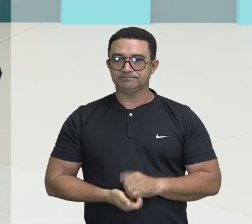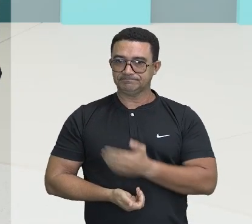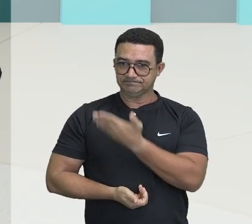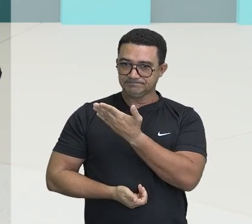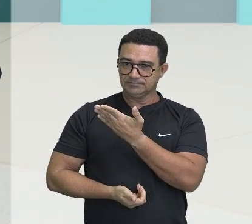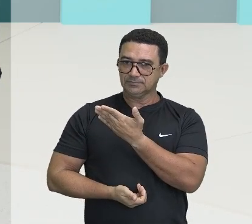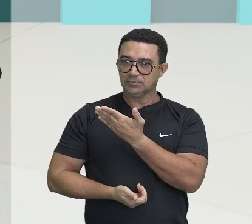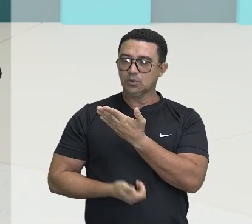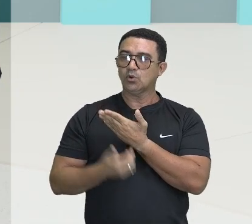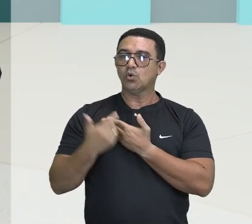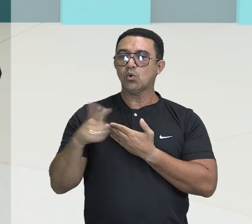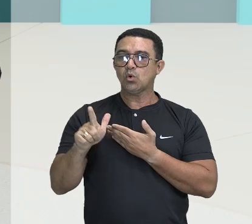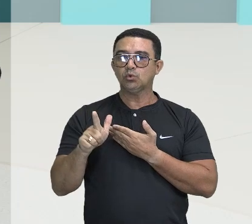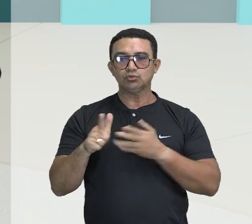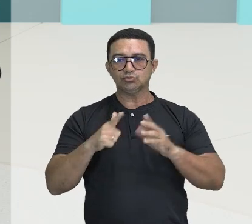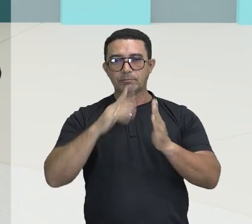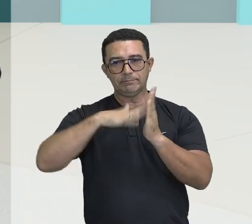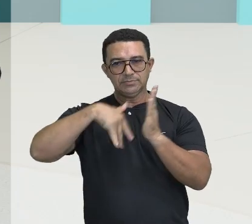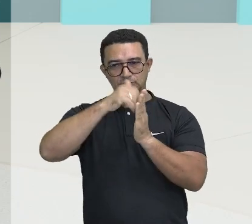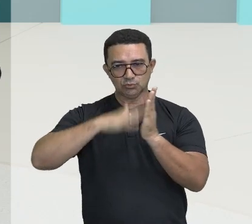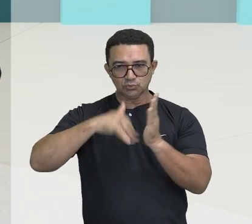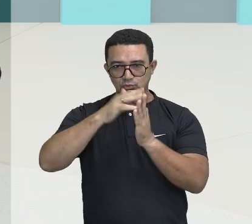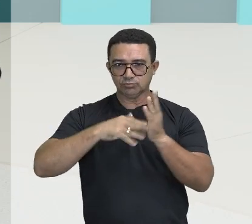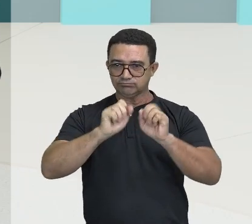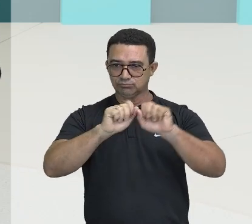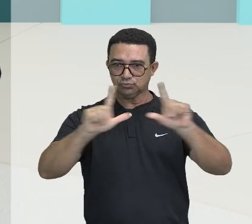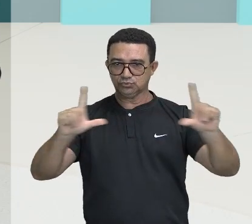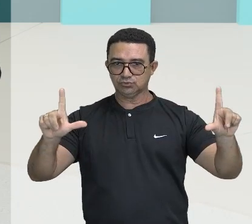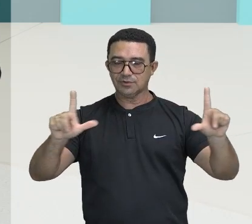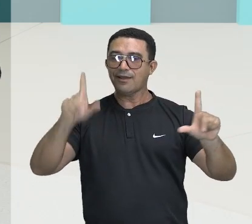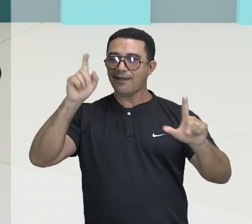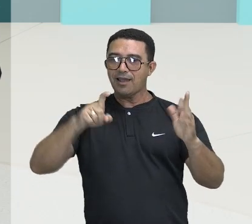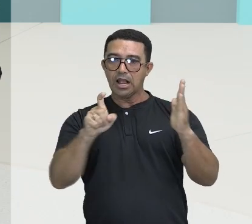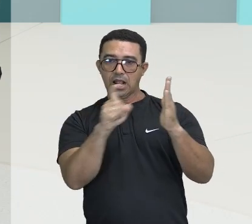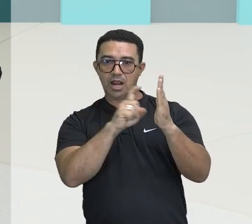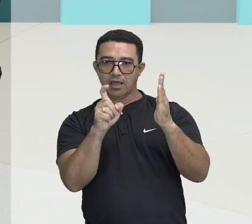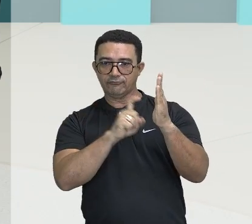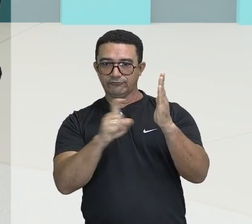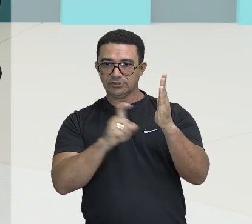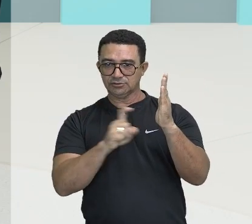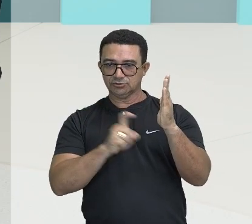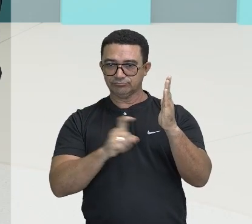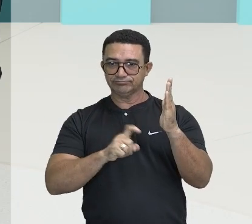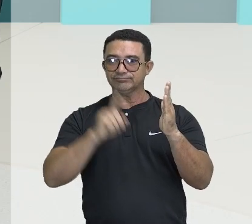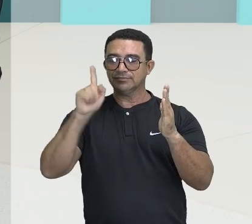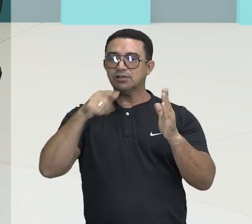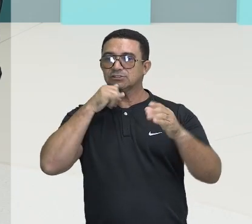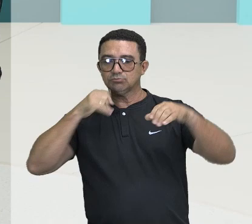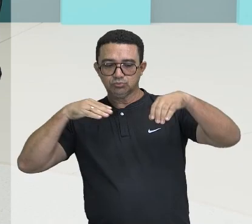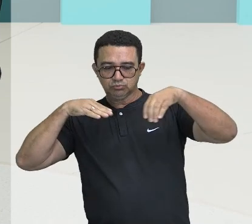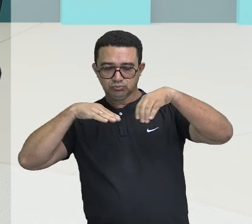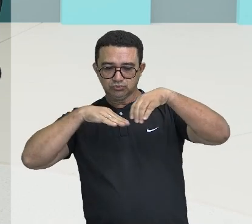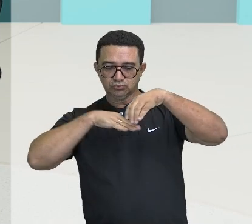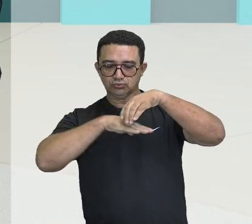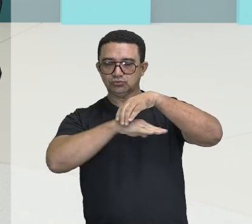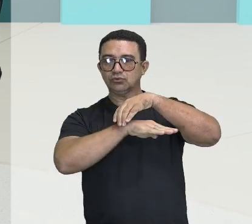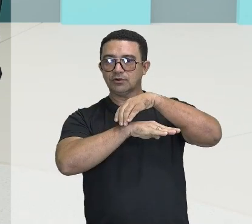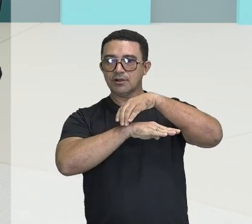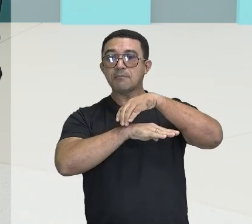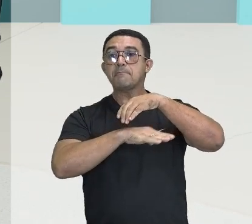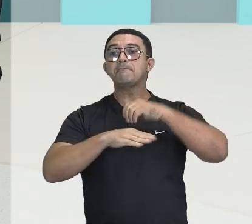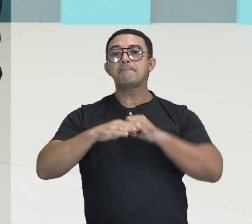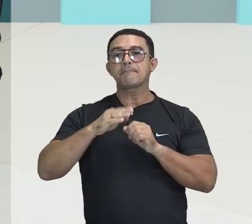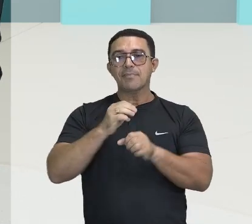uma outra obra que é um grafite que foi pintado num viaduto aqui da cidade de